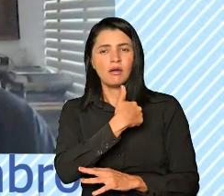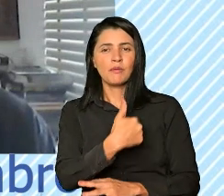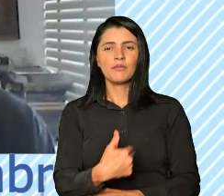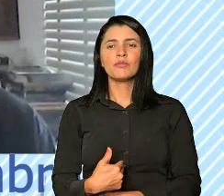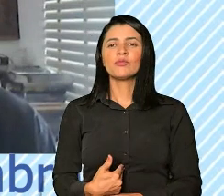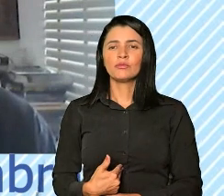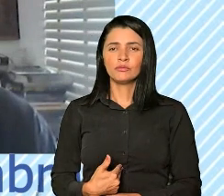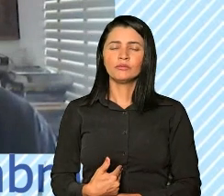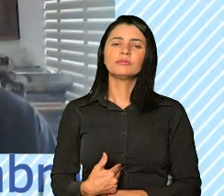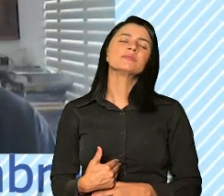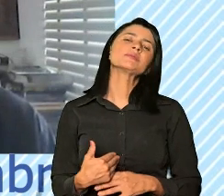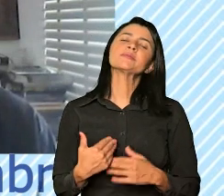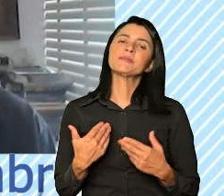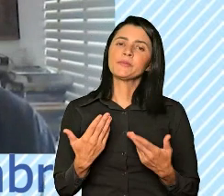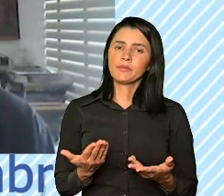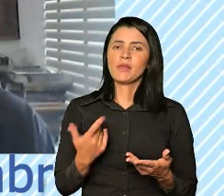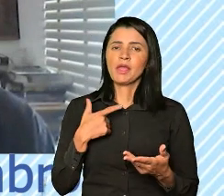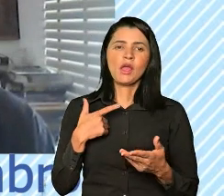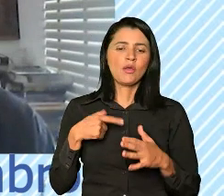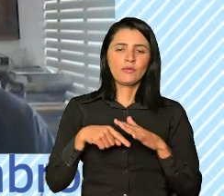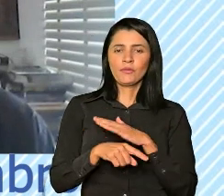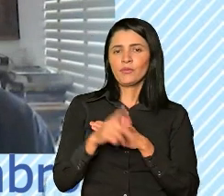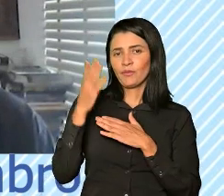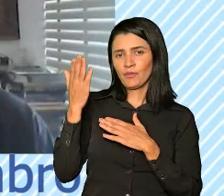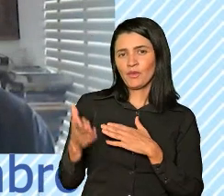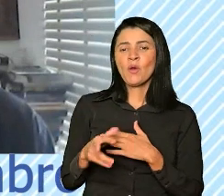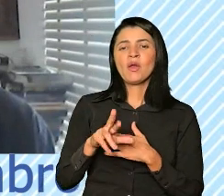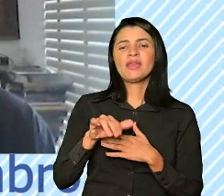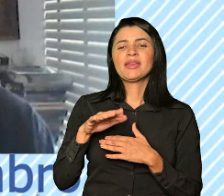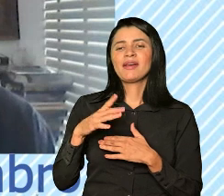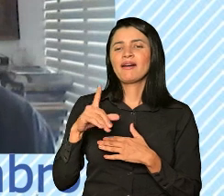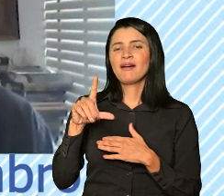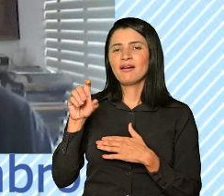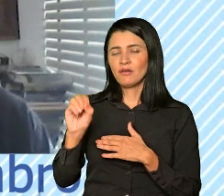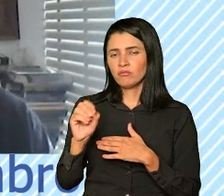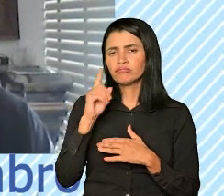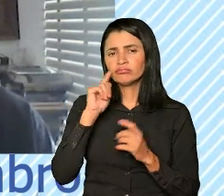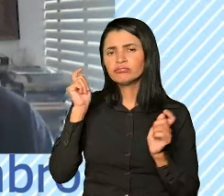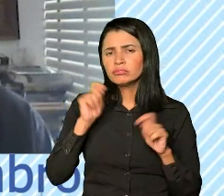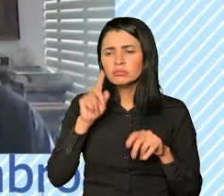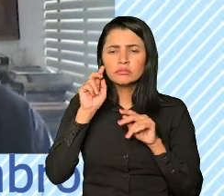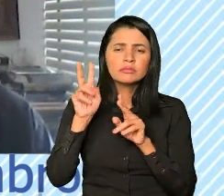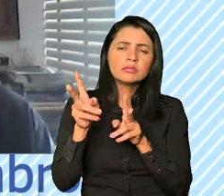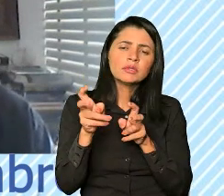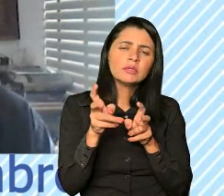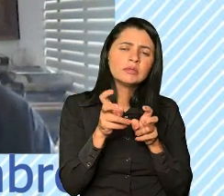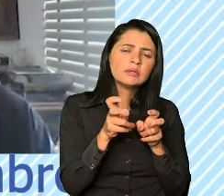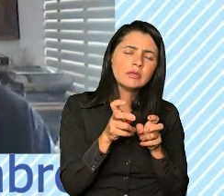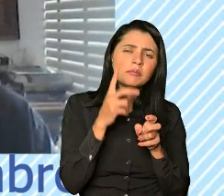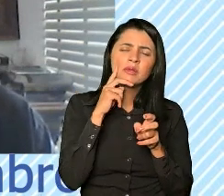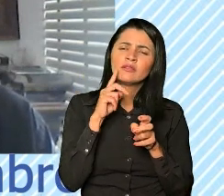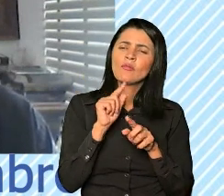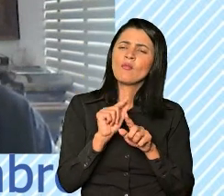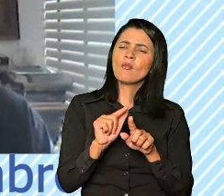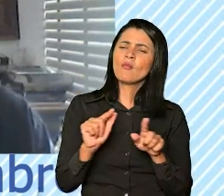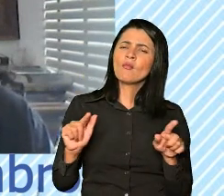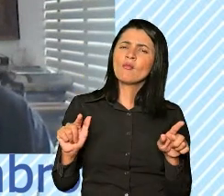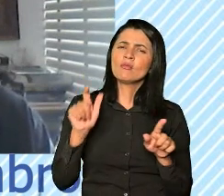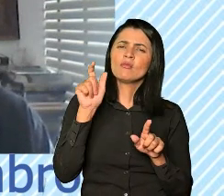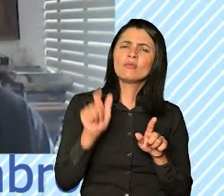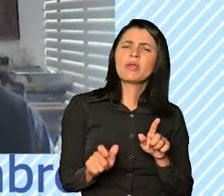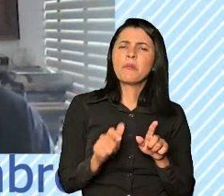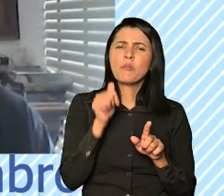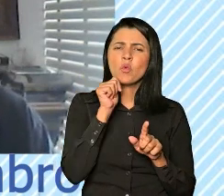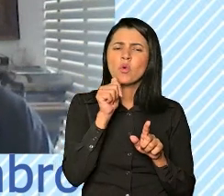E não quero adentrar na fala do Ricardo, mas é evidente que nós podemos perceber uma ausência das figuras